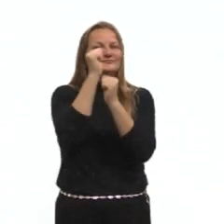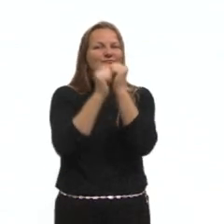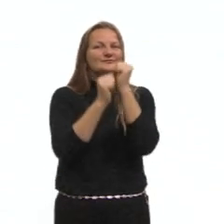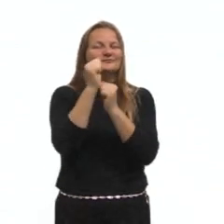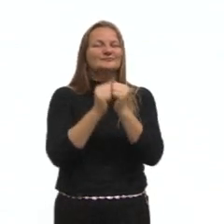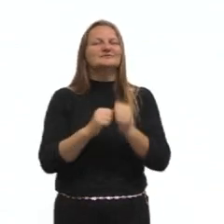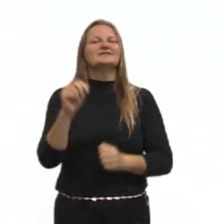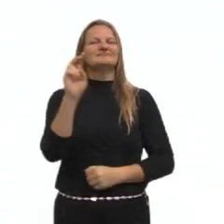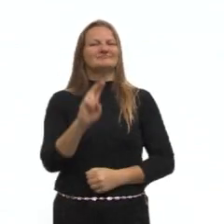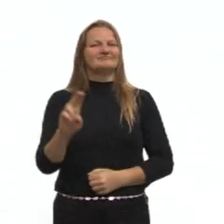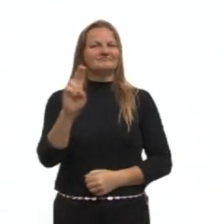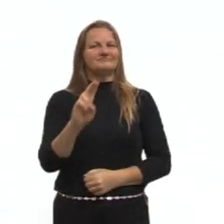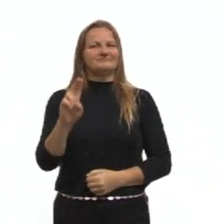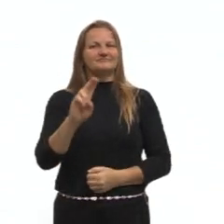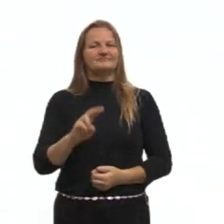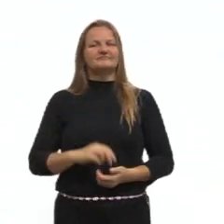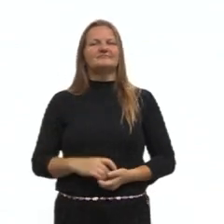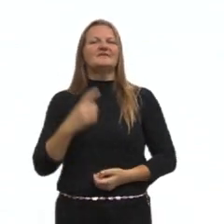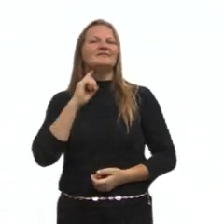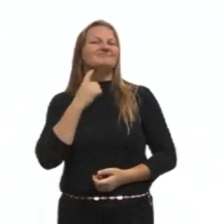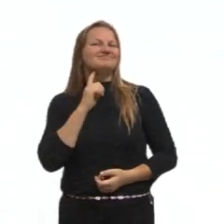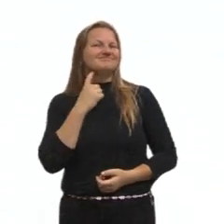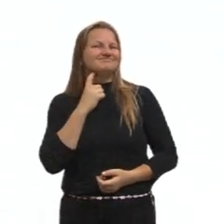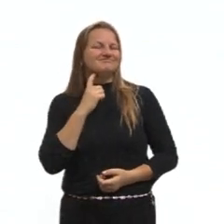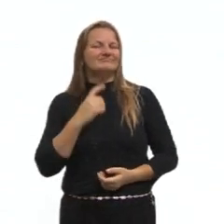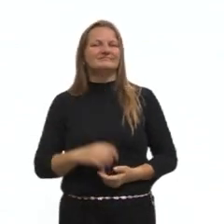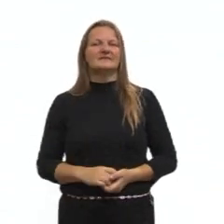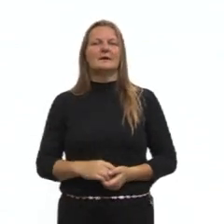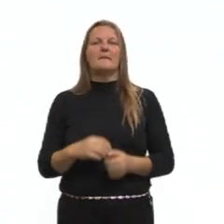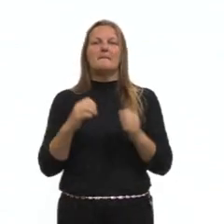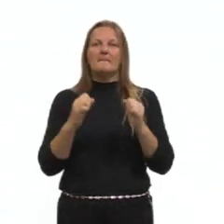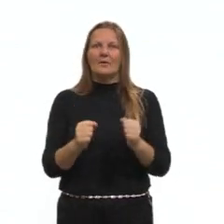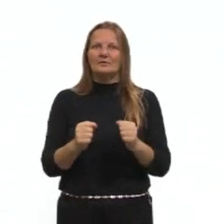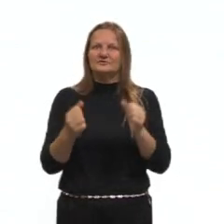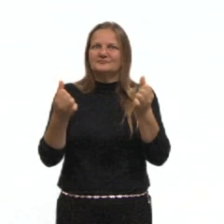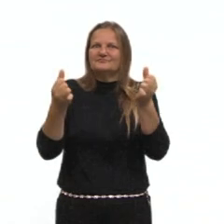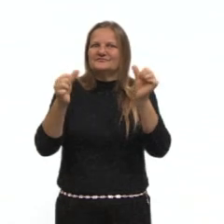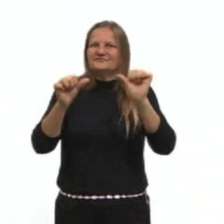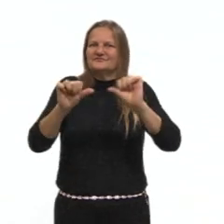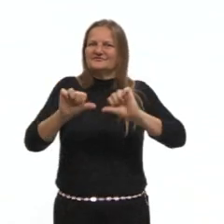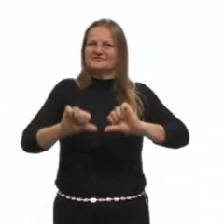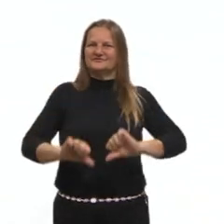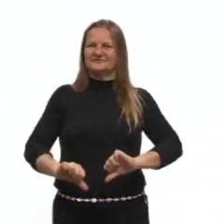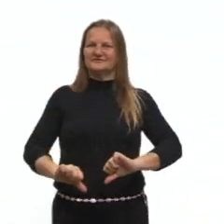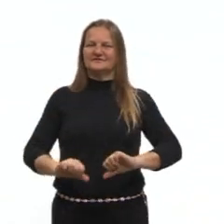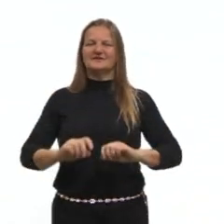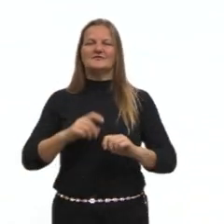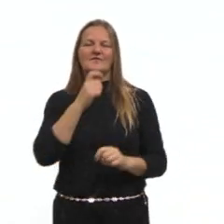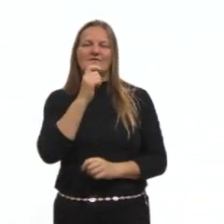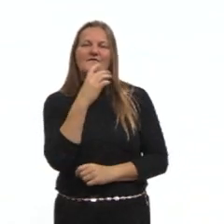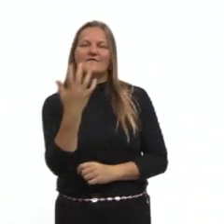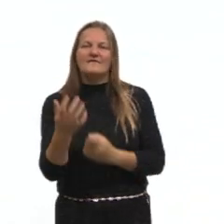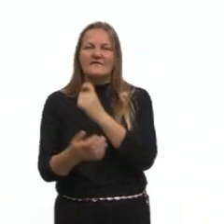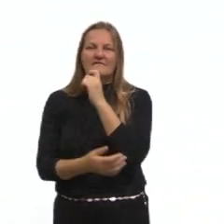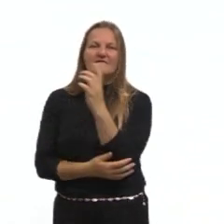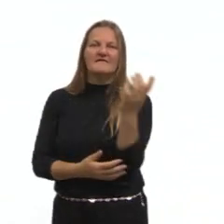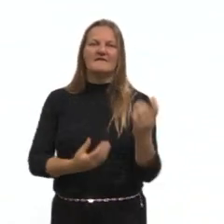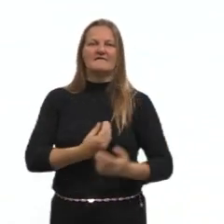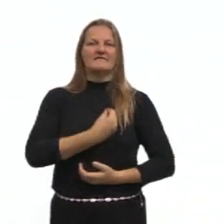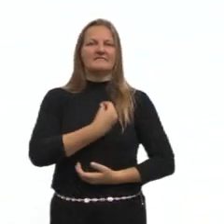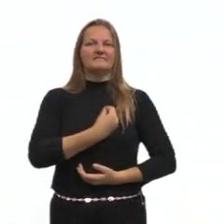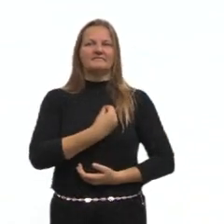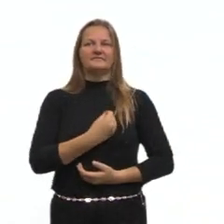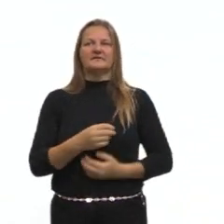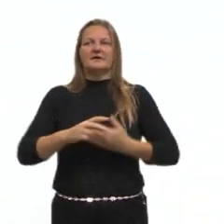encontrados esses esses poluentes e eles podem trazer um prejuízo ambiental enorme o que que vai acarretar